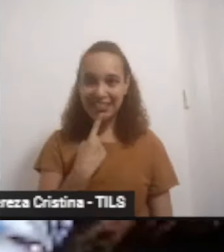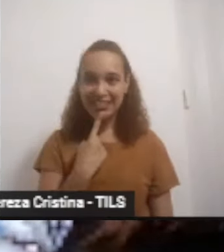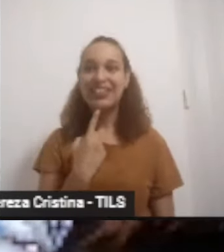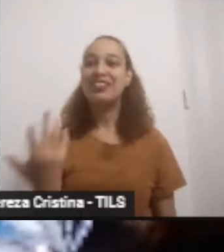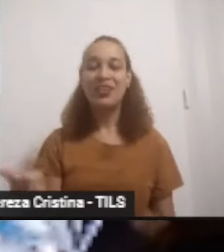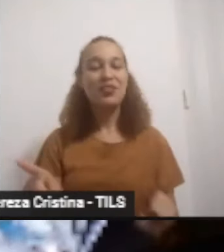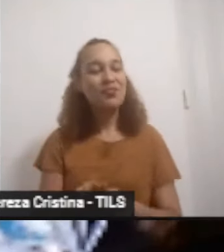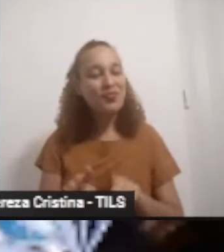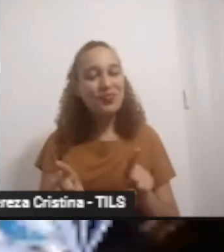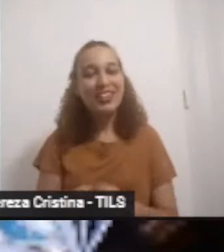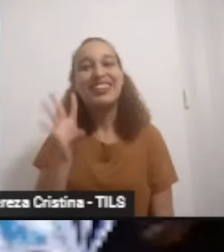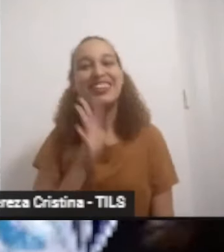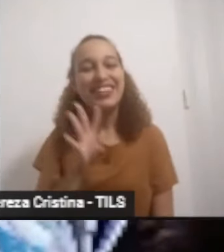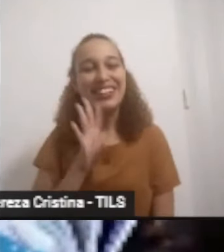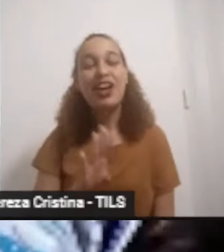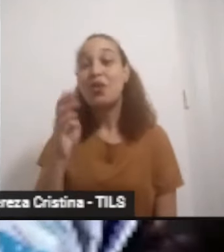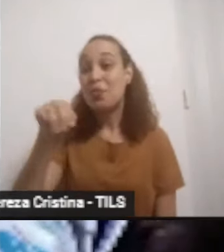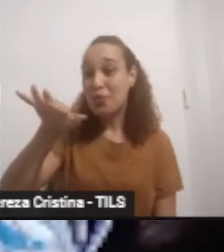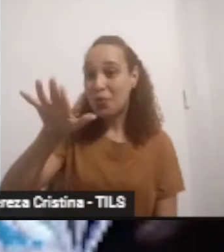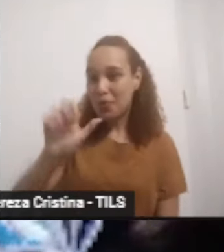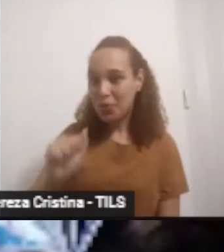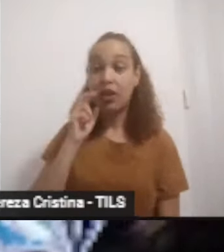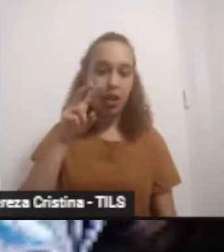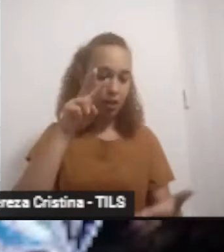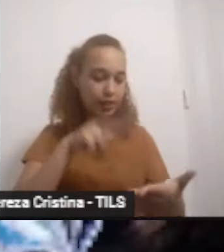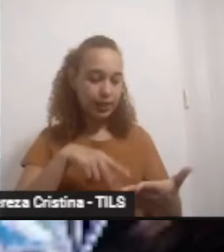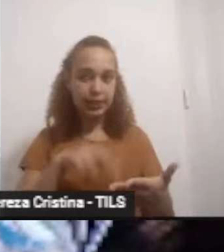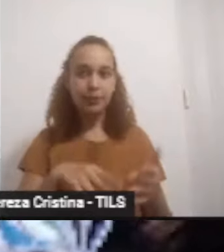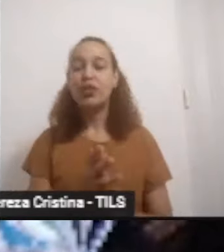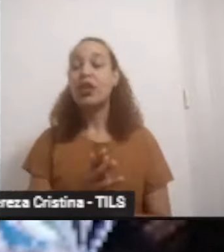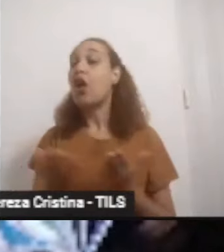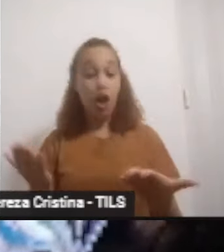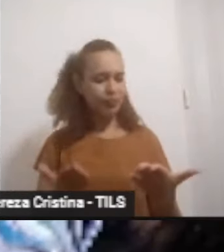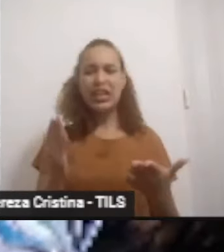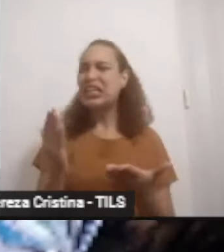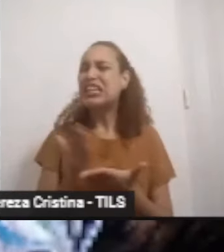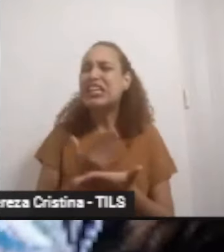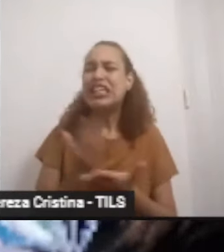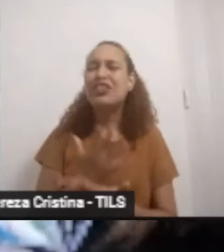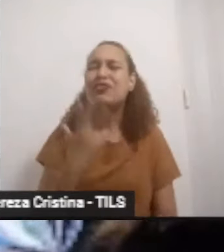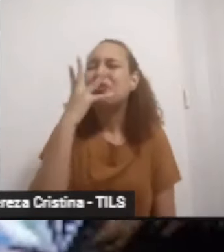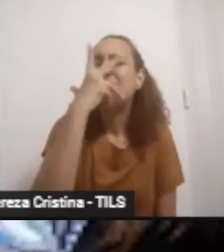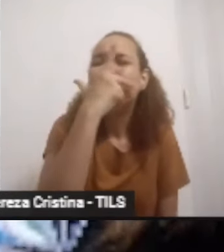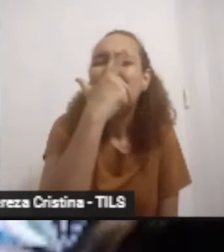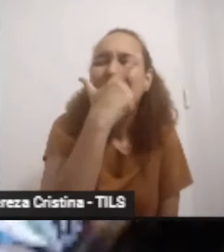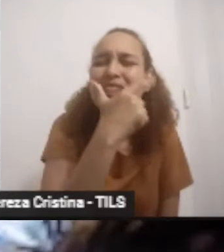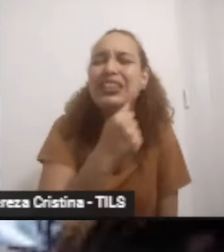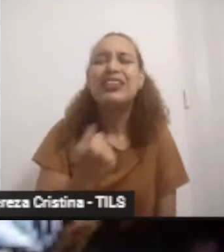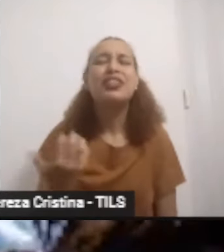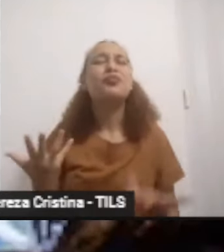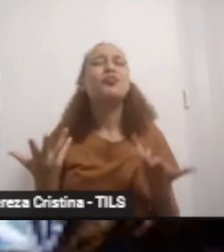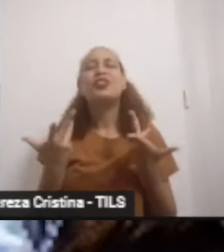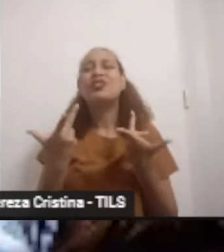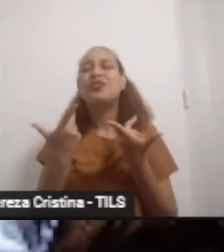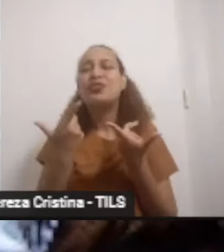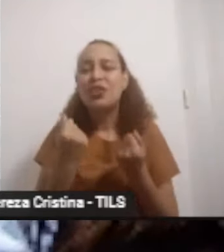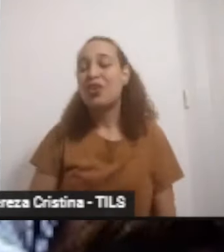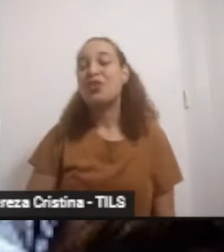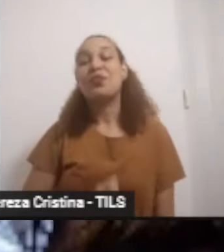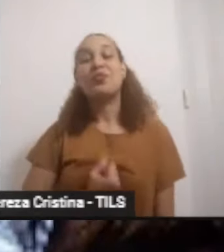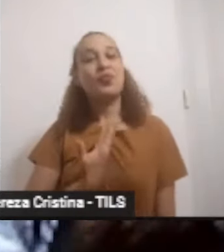Bruna, quero que, ó, ler, que alguém, cadê? Que livro lindo, tô impressionada com a poesia das ilustrações e do texto ao tratar